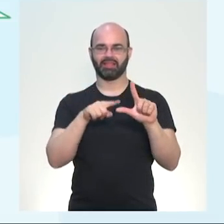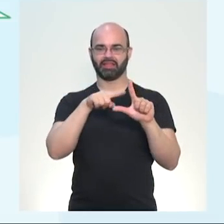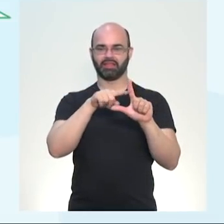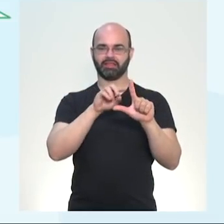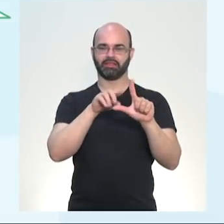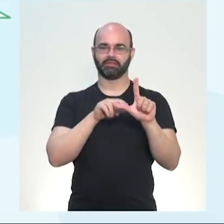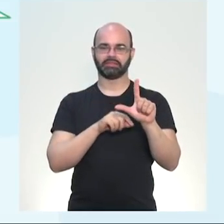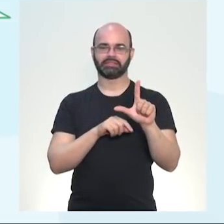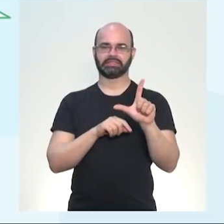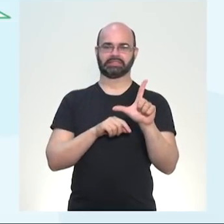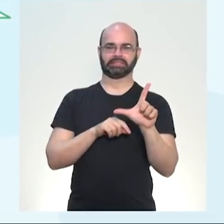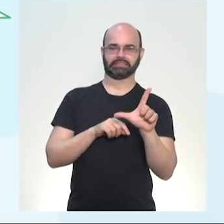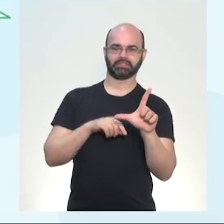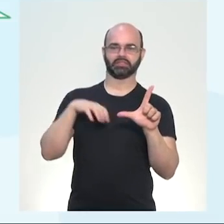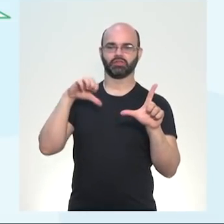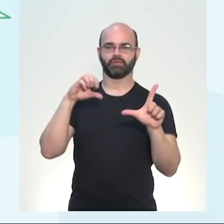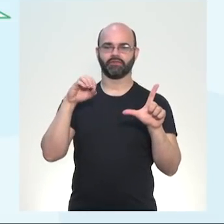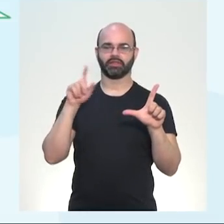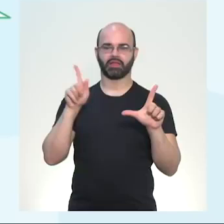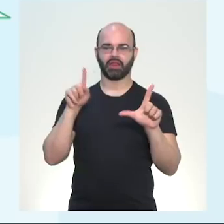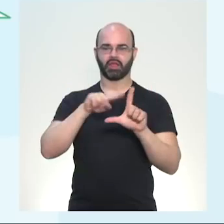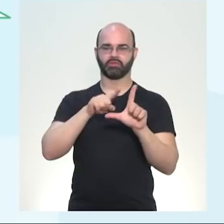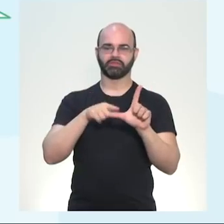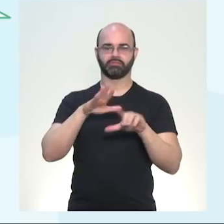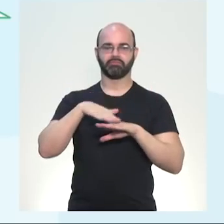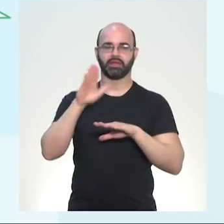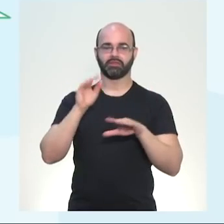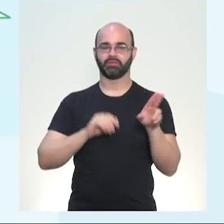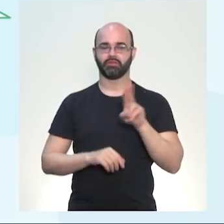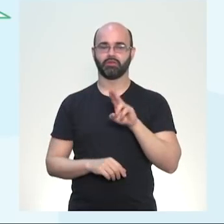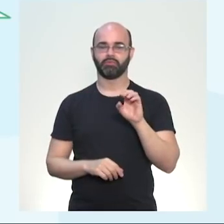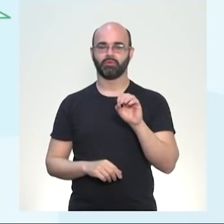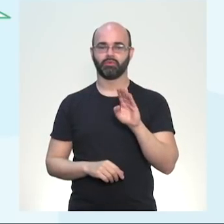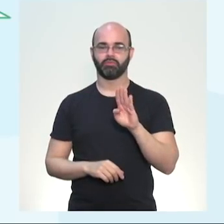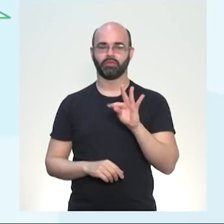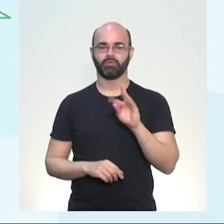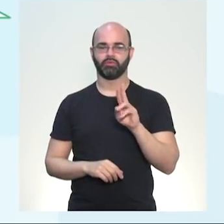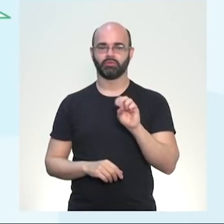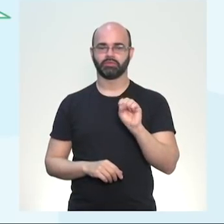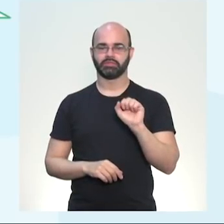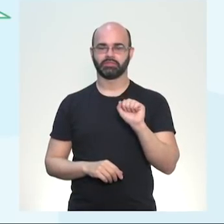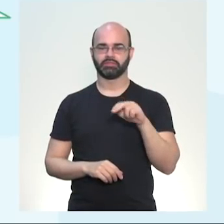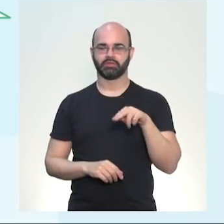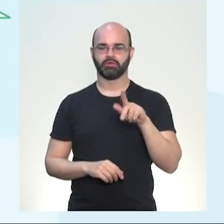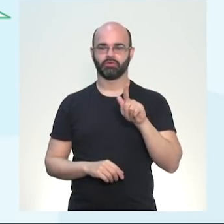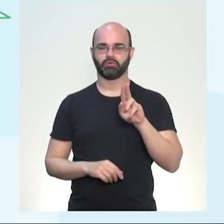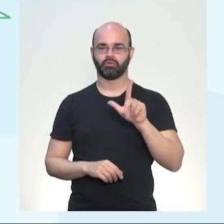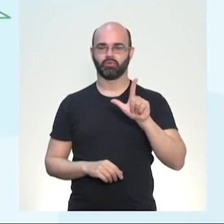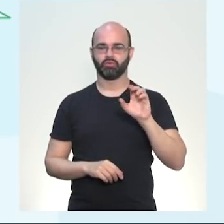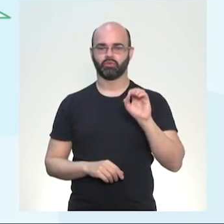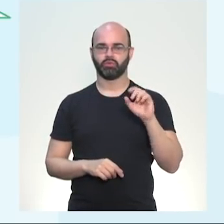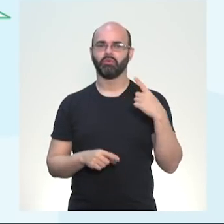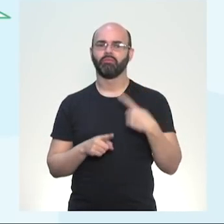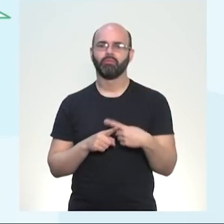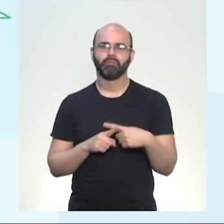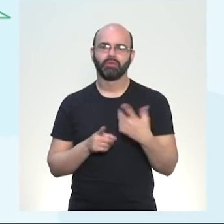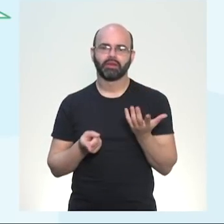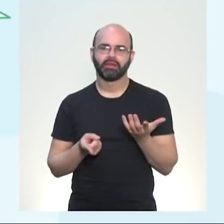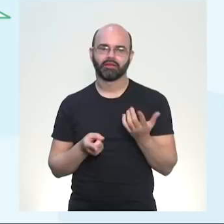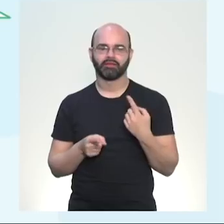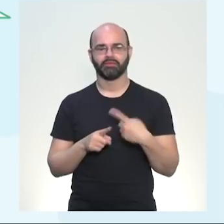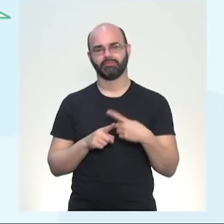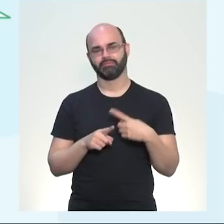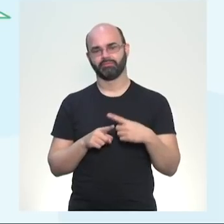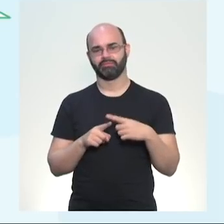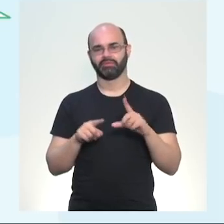graus, né, Tony? Sim. Classifiquei já como obtusângulo. Aí está a definição o porquê, né? O porquê ele